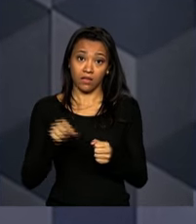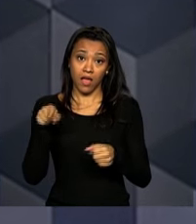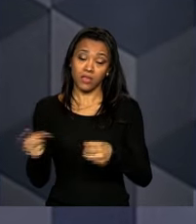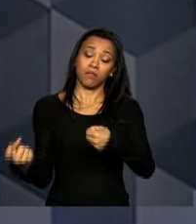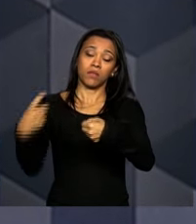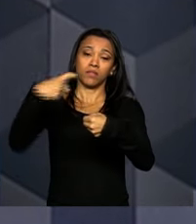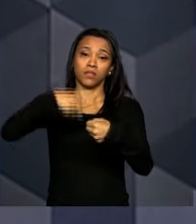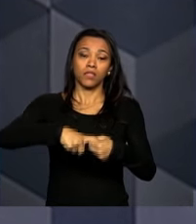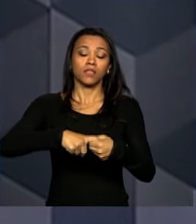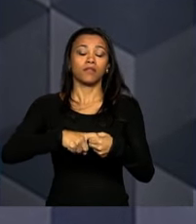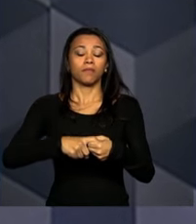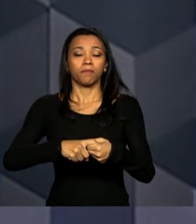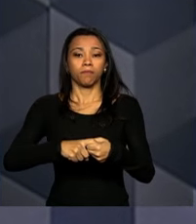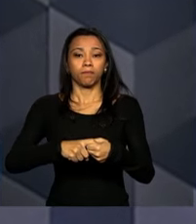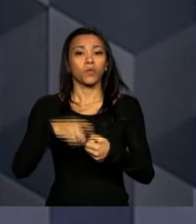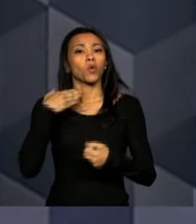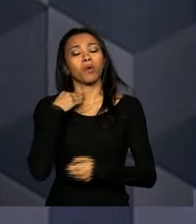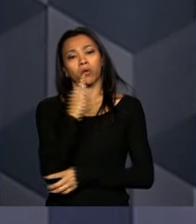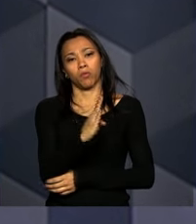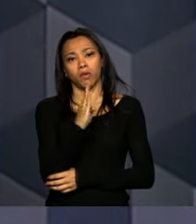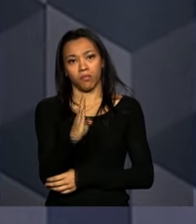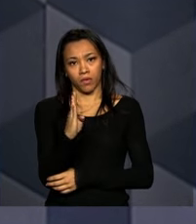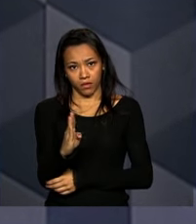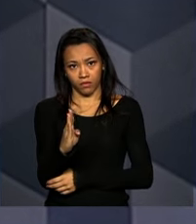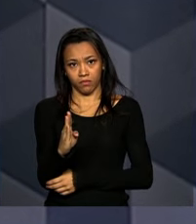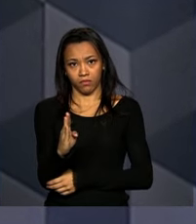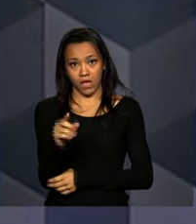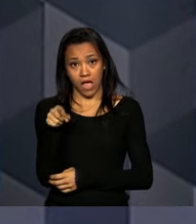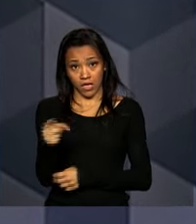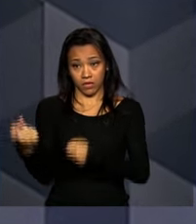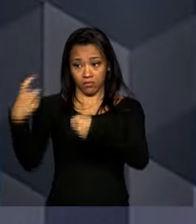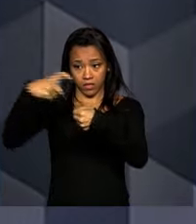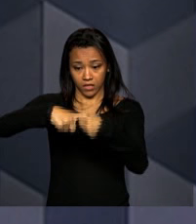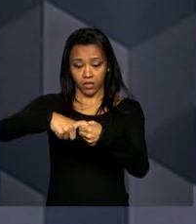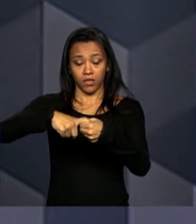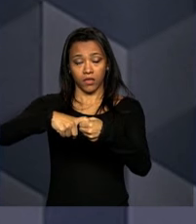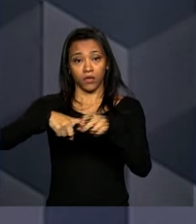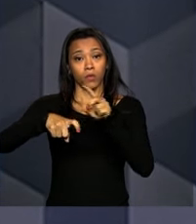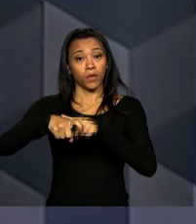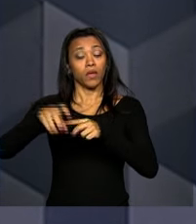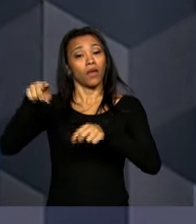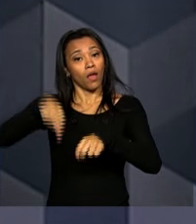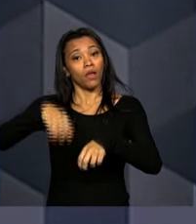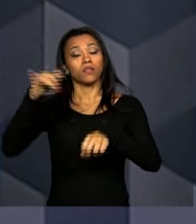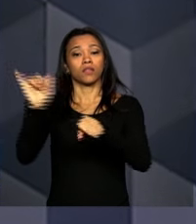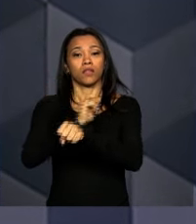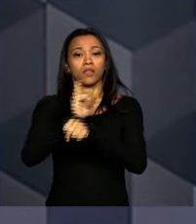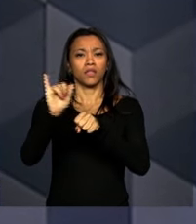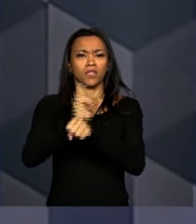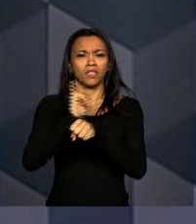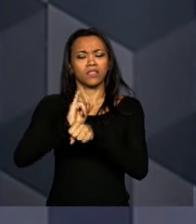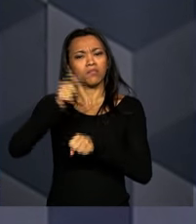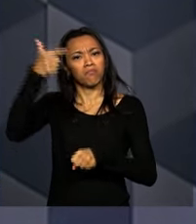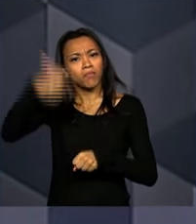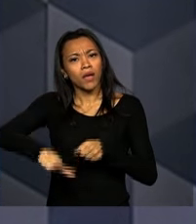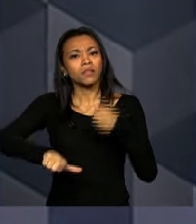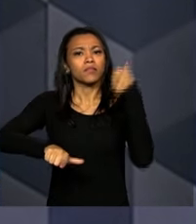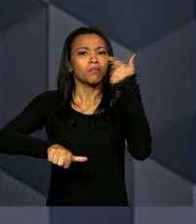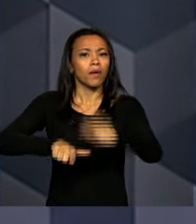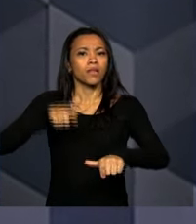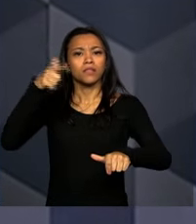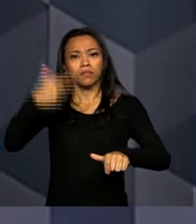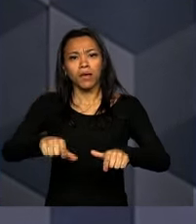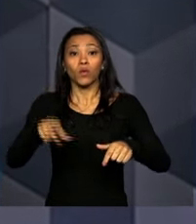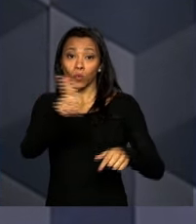parceria com o Banco do Brasil, dessa parceria com o Banco do Brasil, esse instrumento de cada vez mais empregar